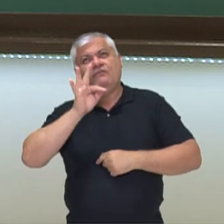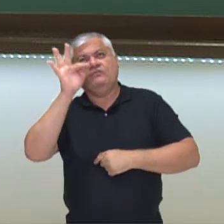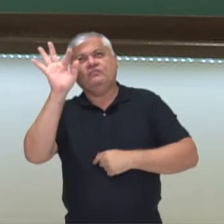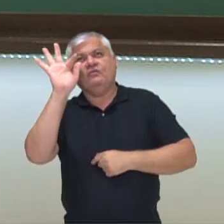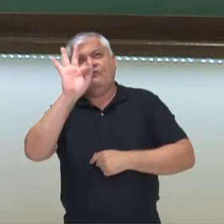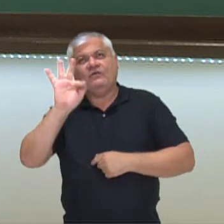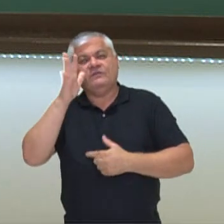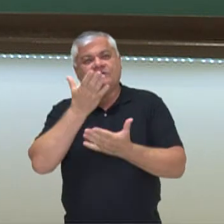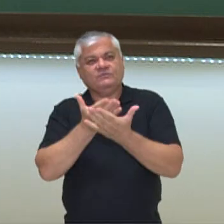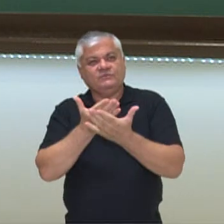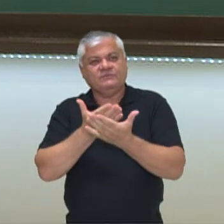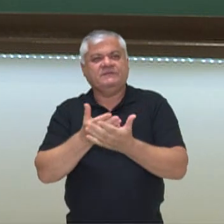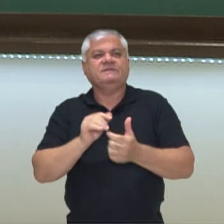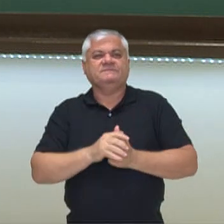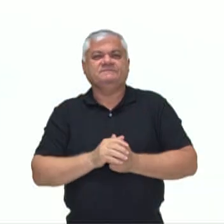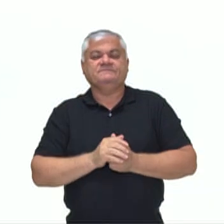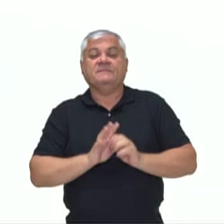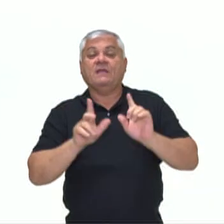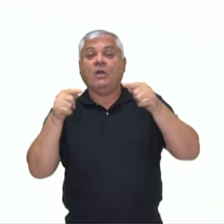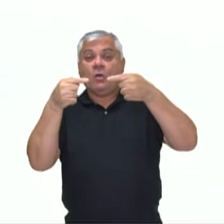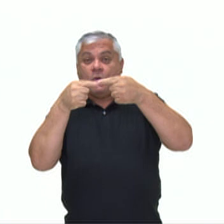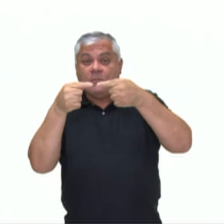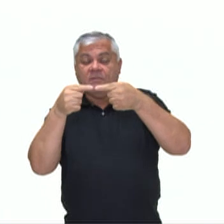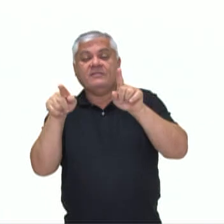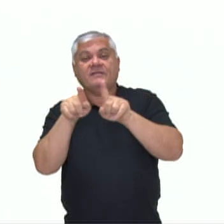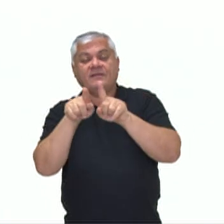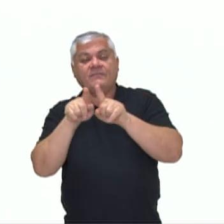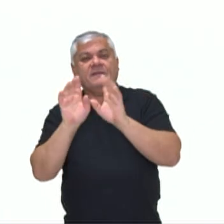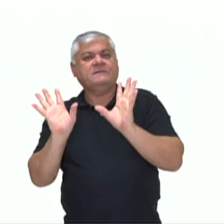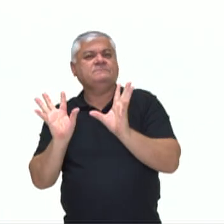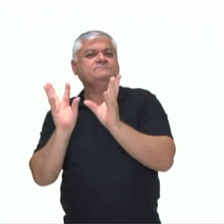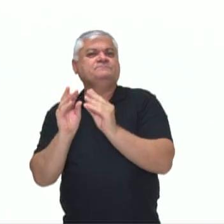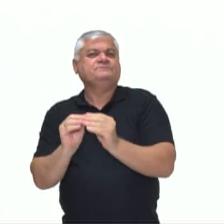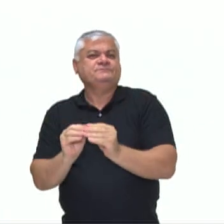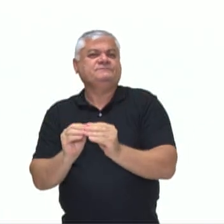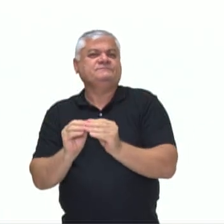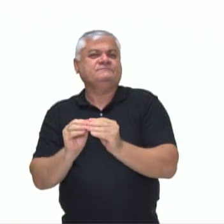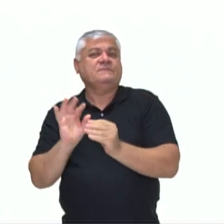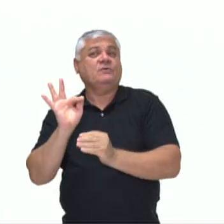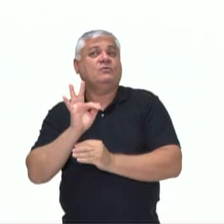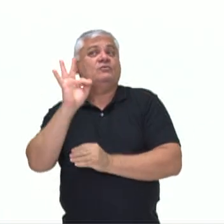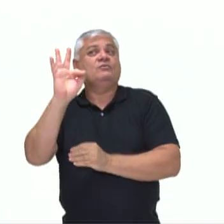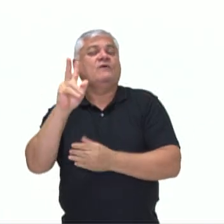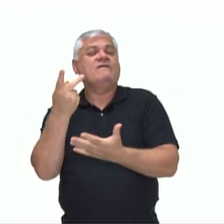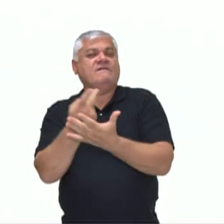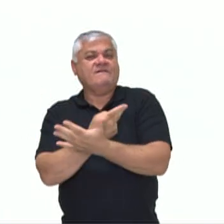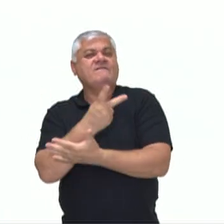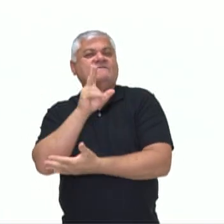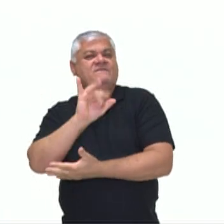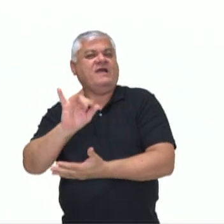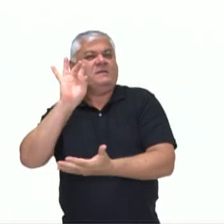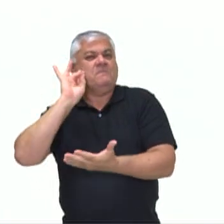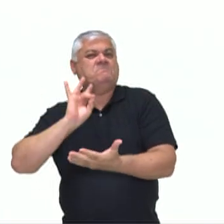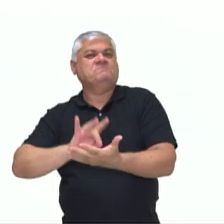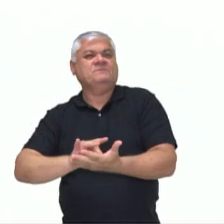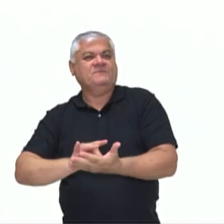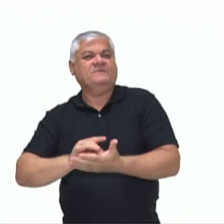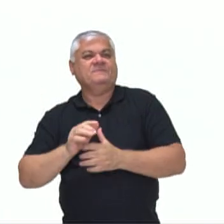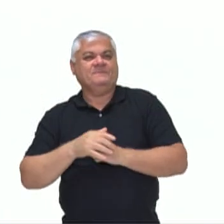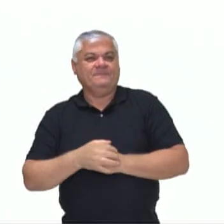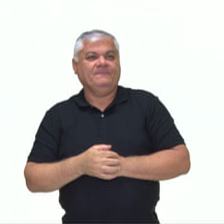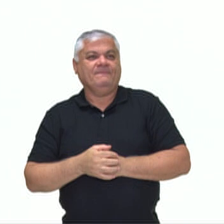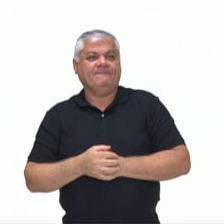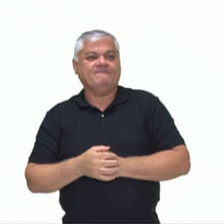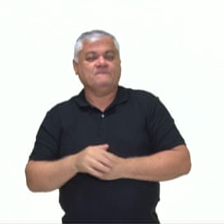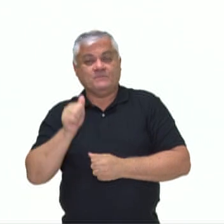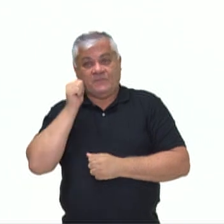assim. Ele também expressa uma conclusão sobre algo que acontecerá baseado em alguns fatos. She's fast, she's going to